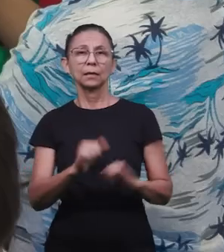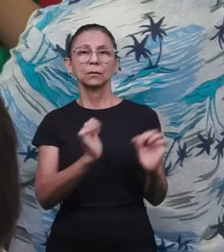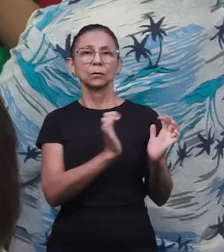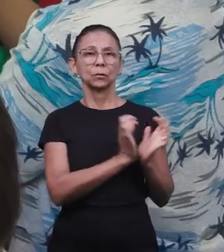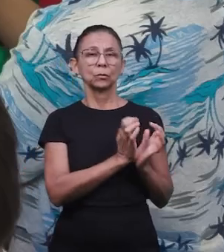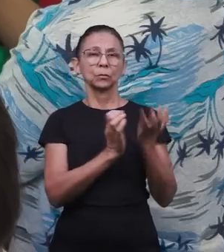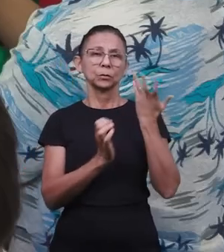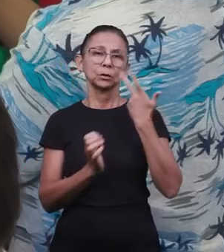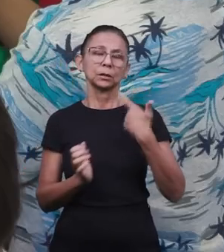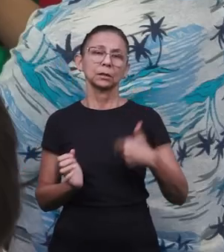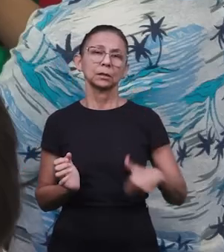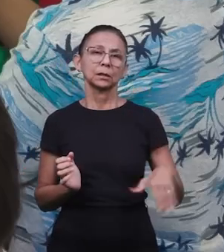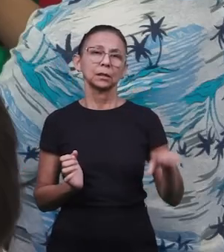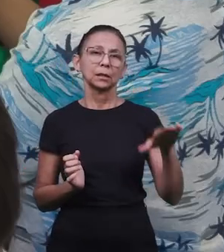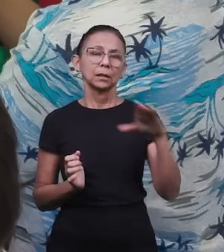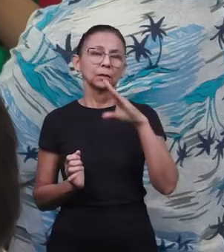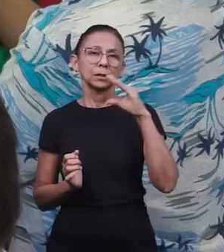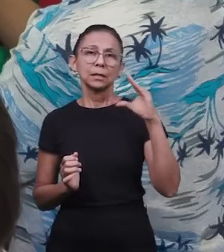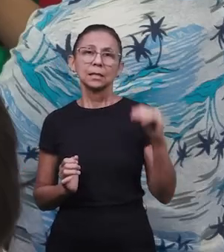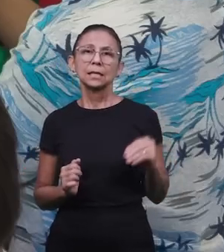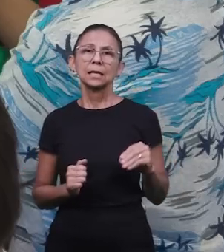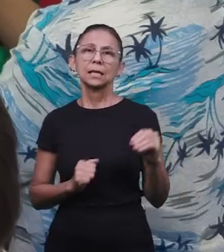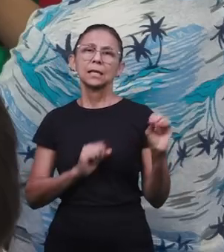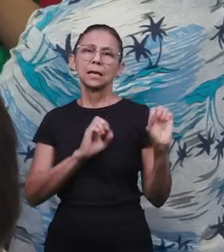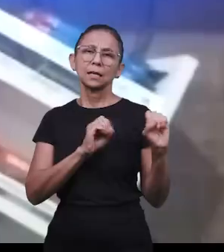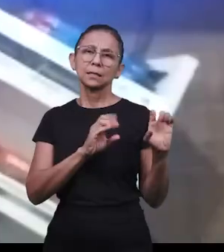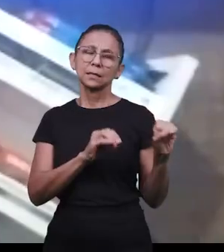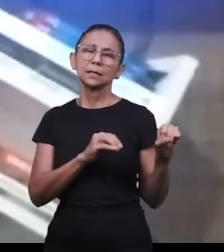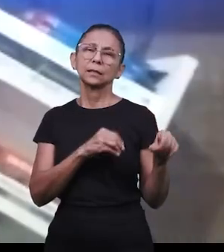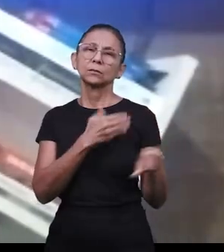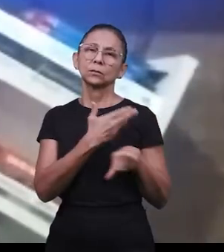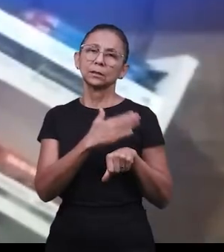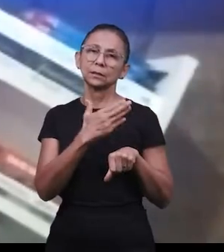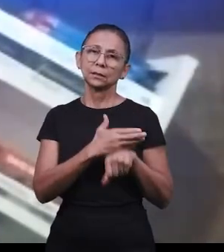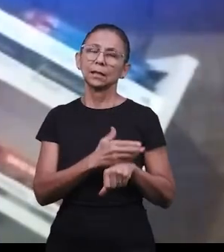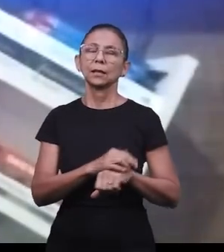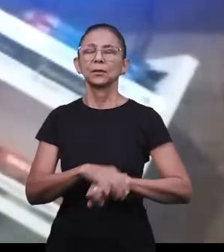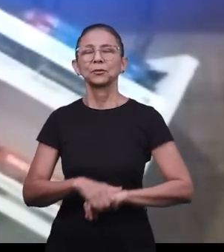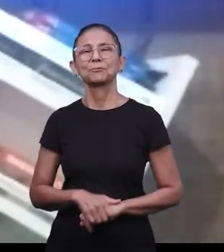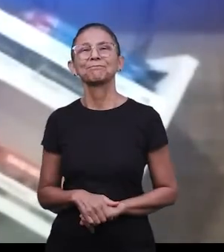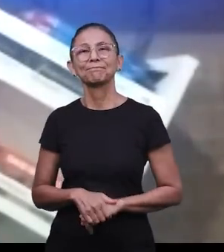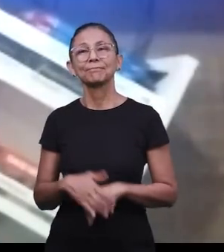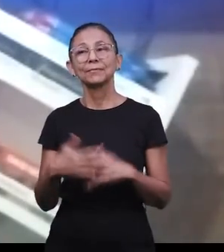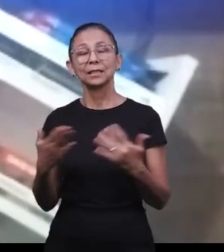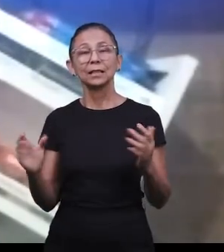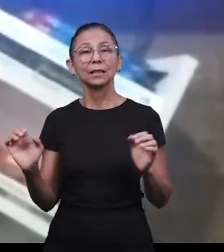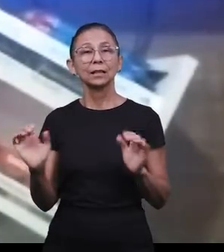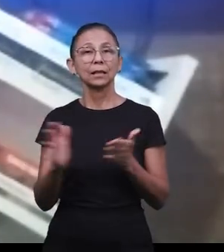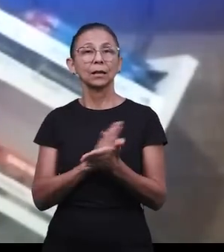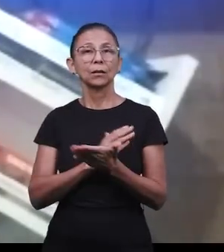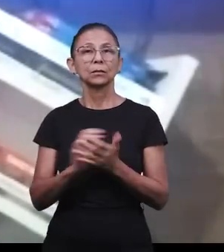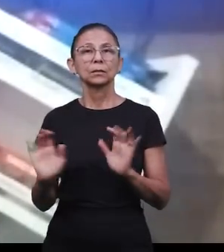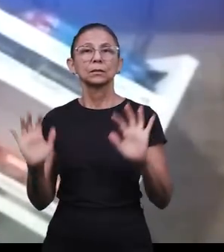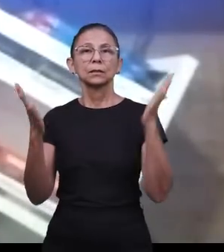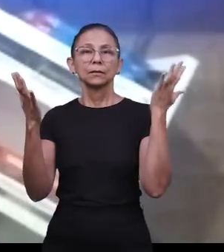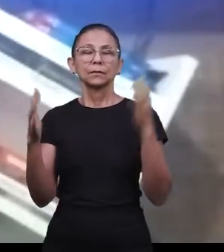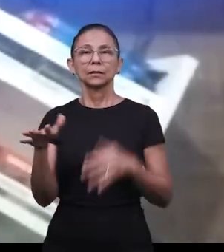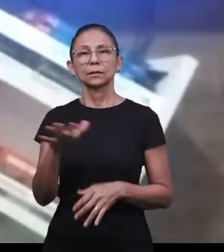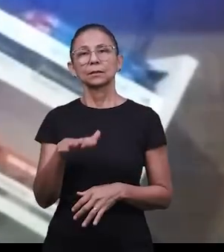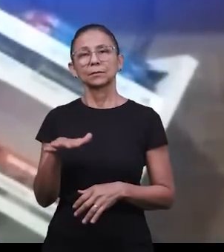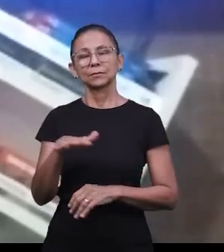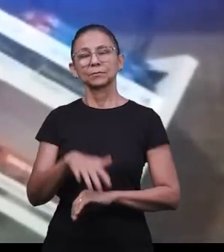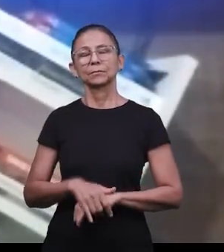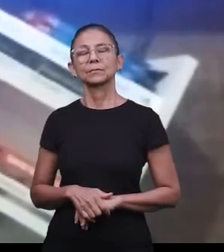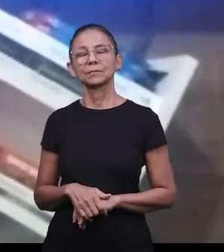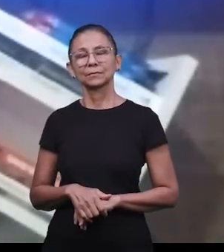ensinos, ensaios e diversas atividades. Bem, Jorge, estes foram alguns eventos que nós tivemos aqui na área de Barra Mansa.